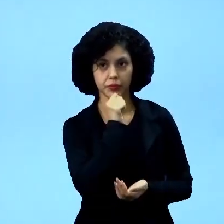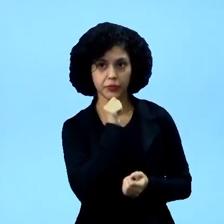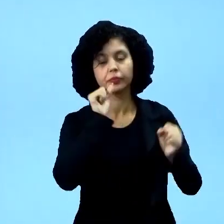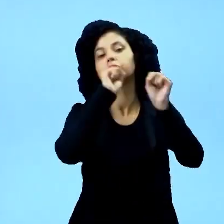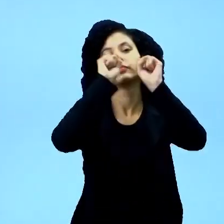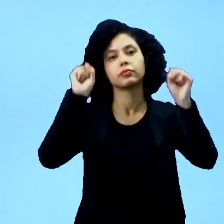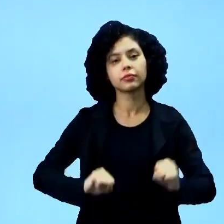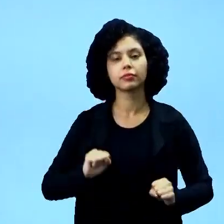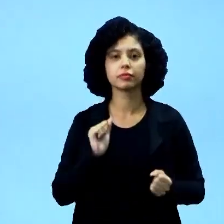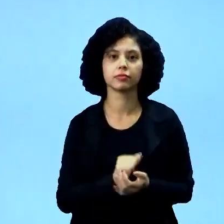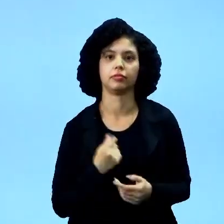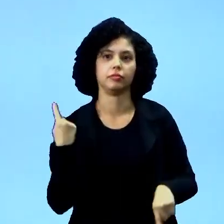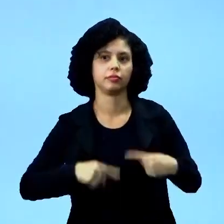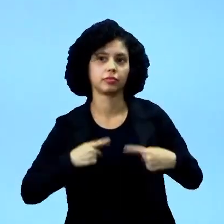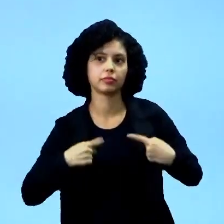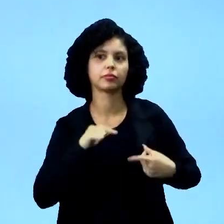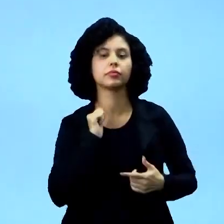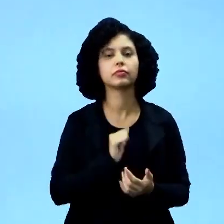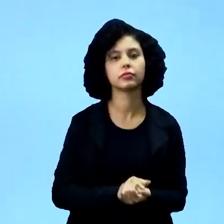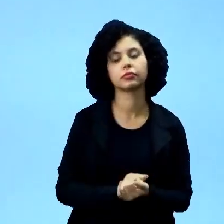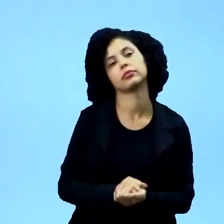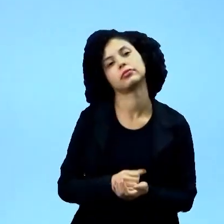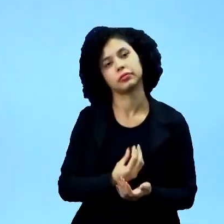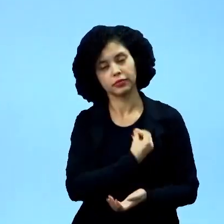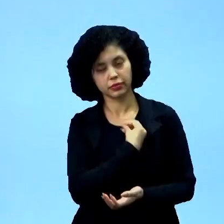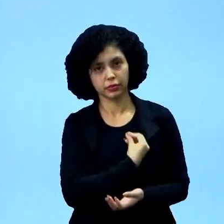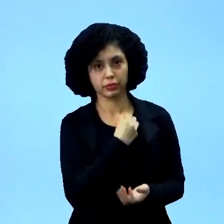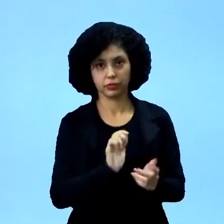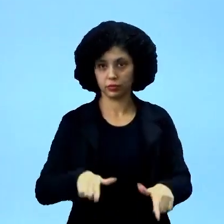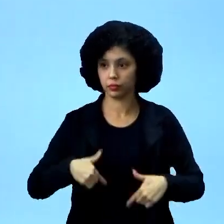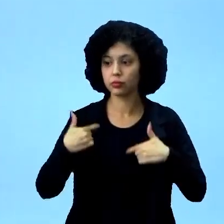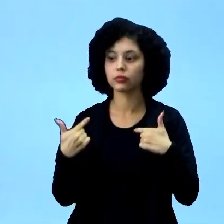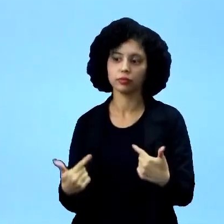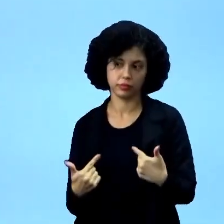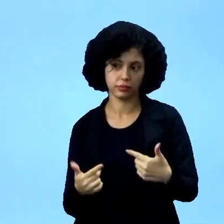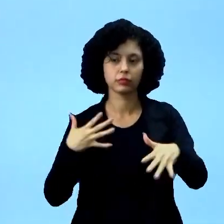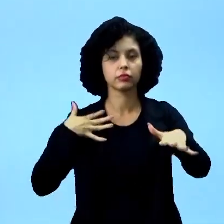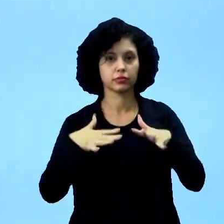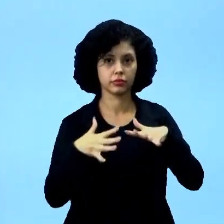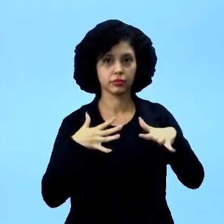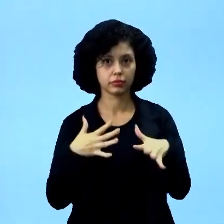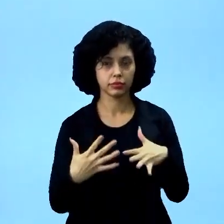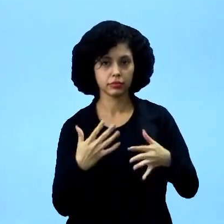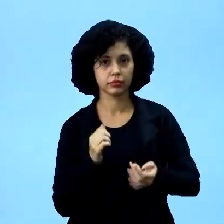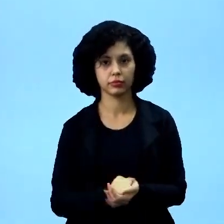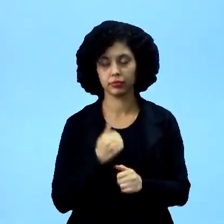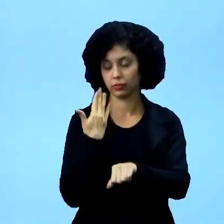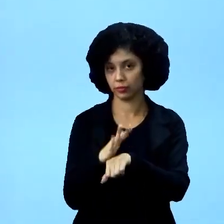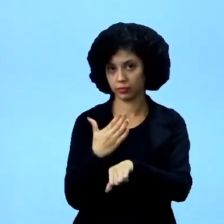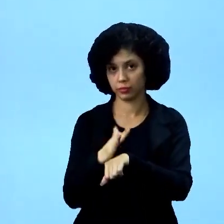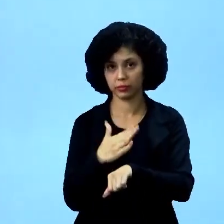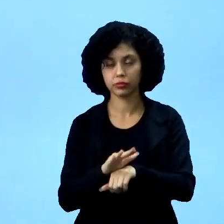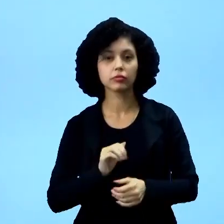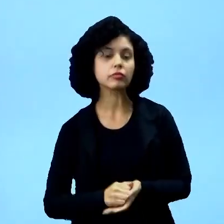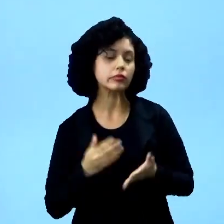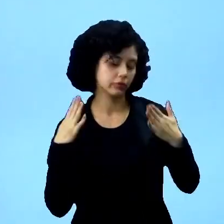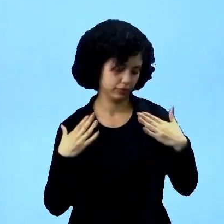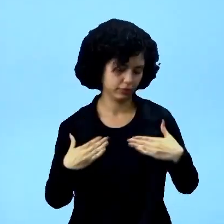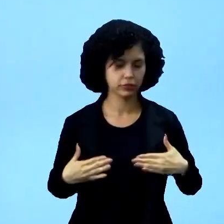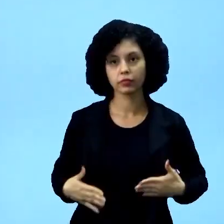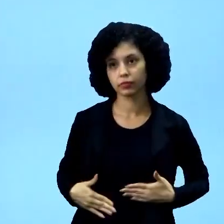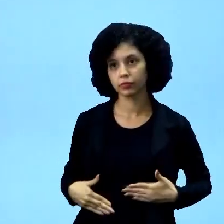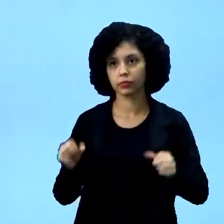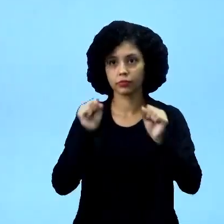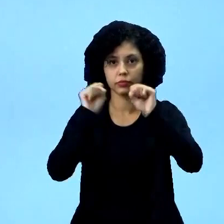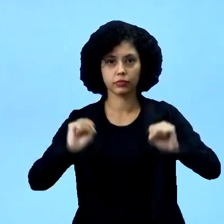um sistema, uma política, uma filosofia de vida. As lutas são os movimentos, são essas práticas corporais, só que